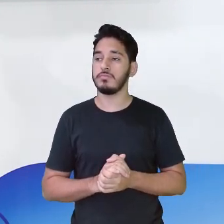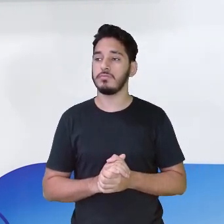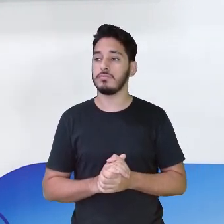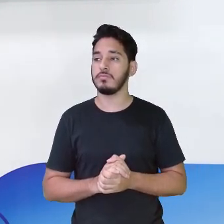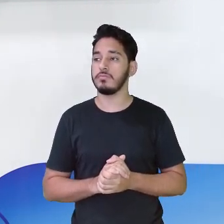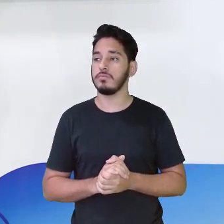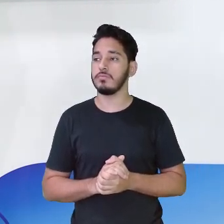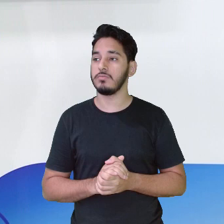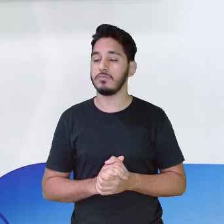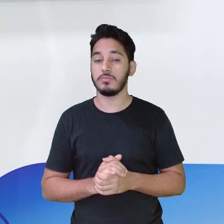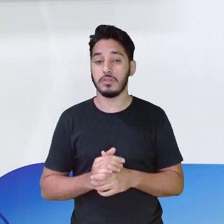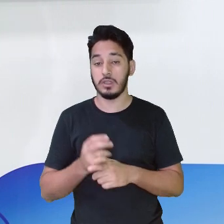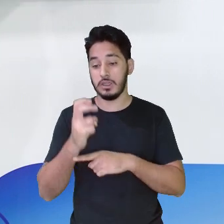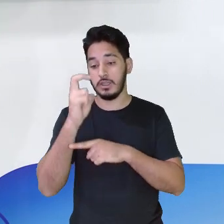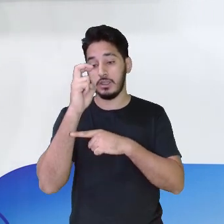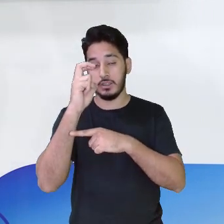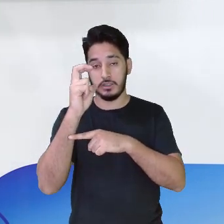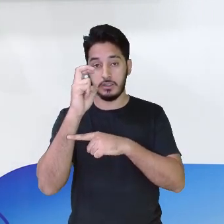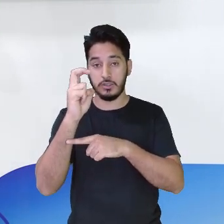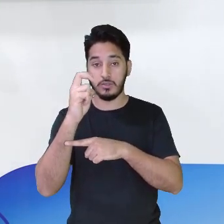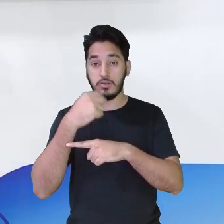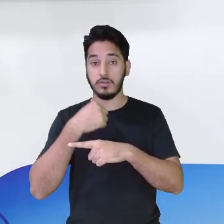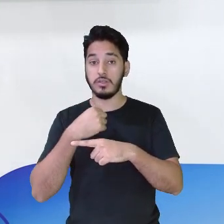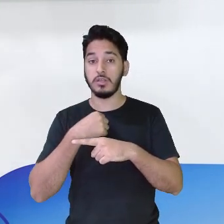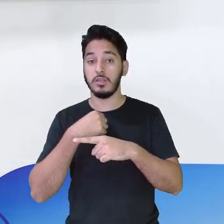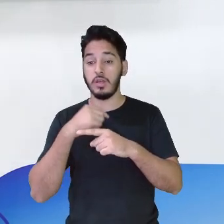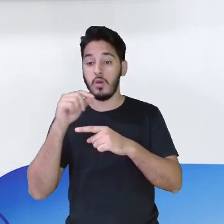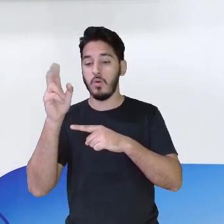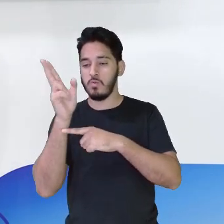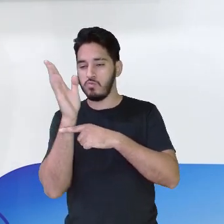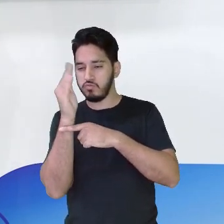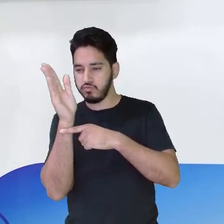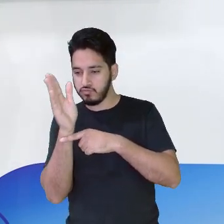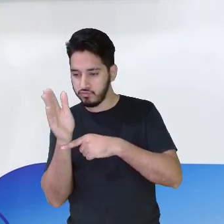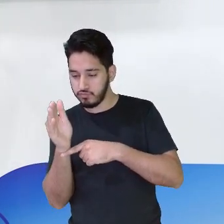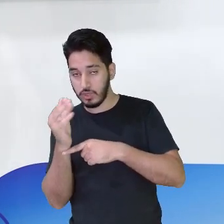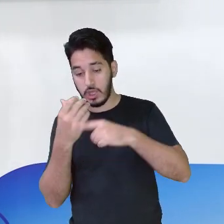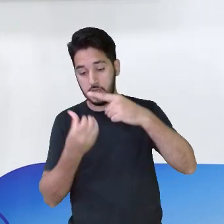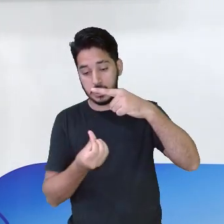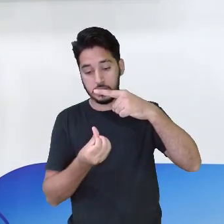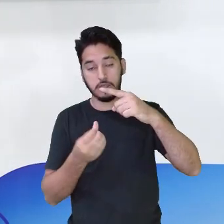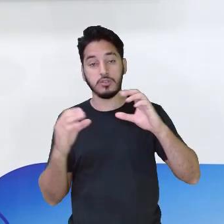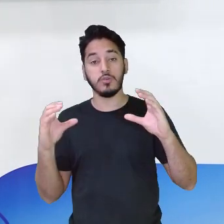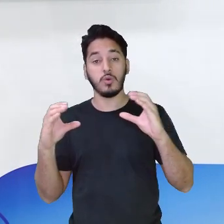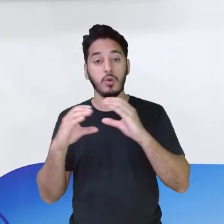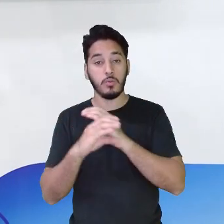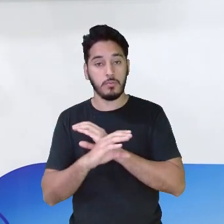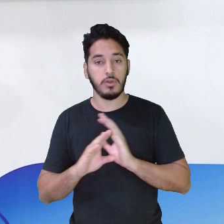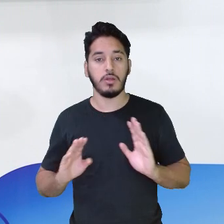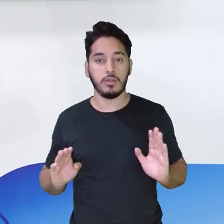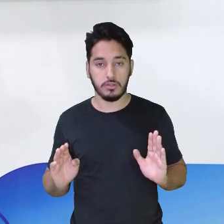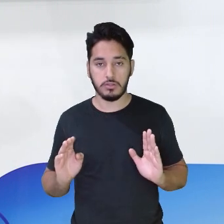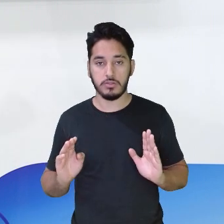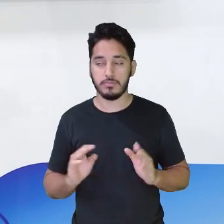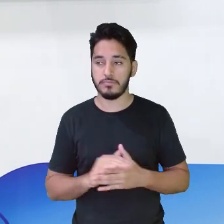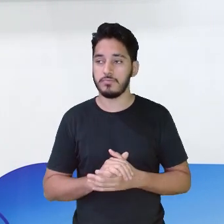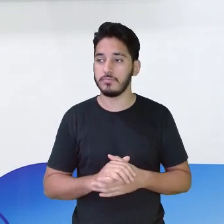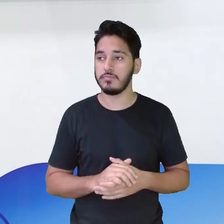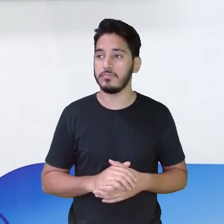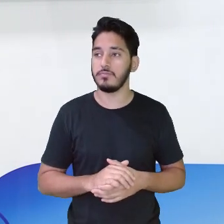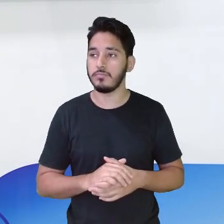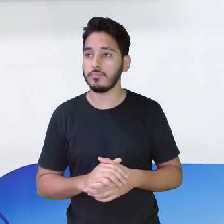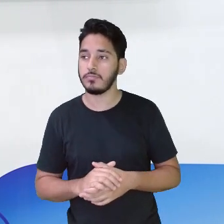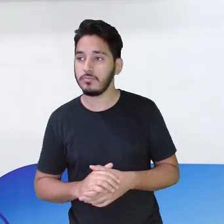4, 5. 5, a parte que eu destaquei, e 6, a divisão completa do